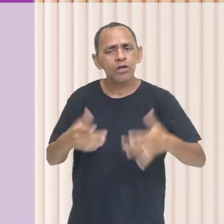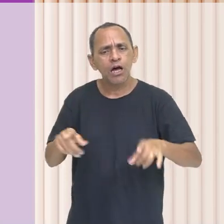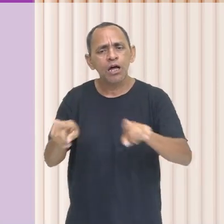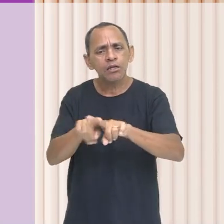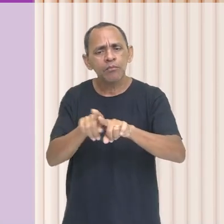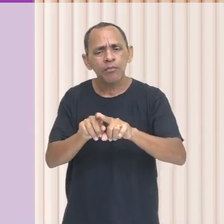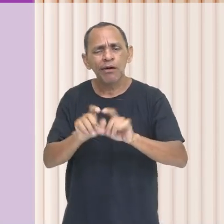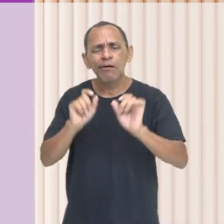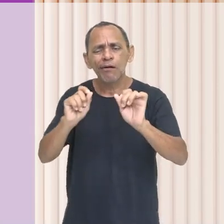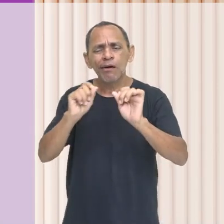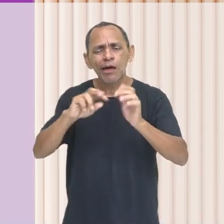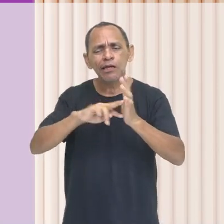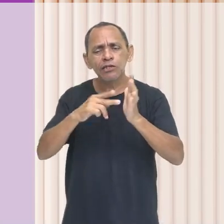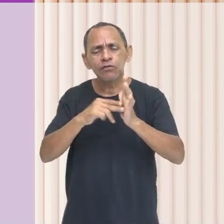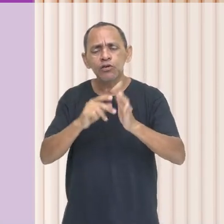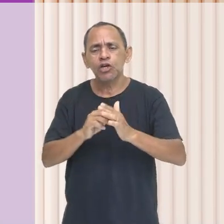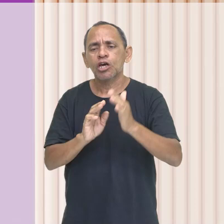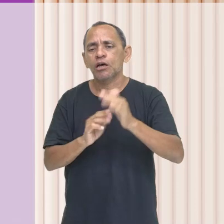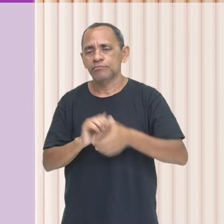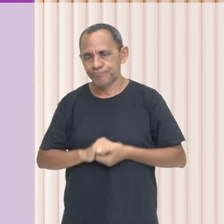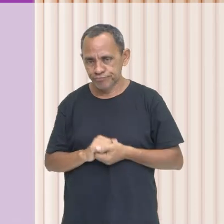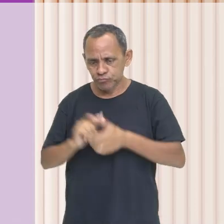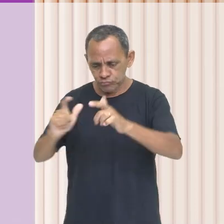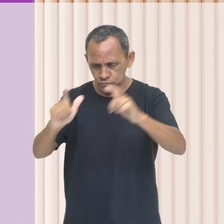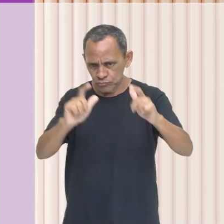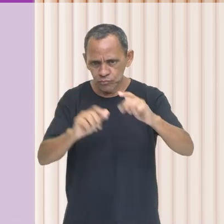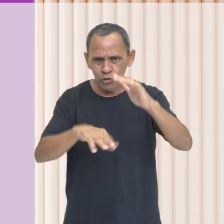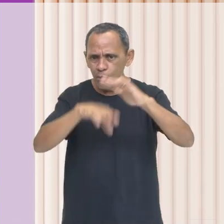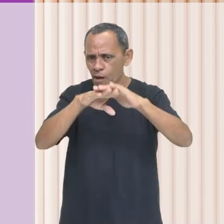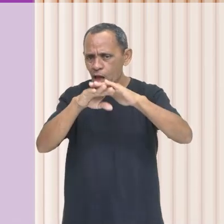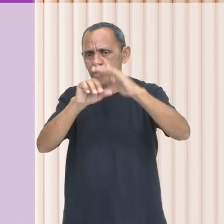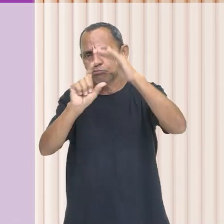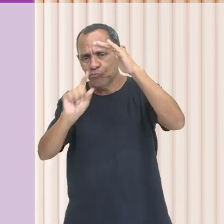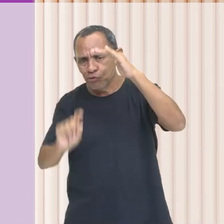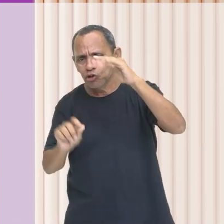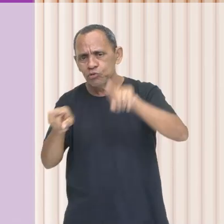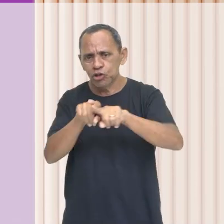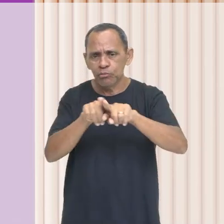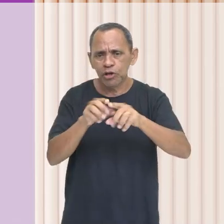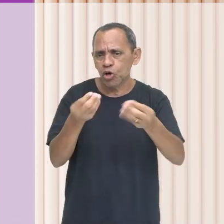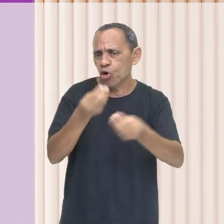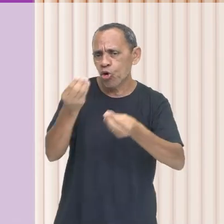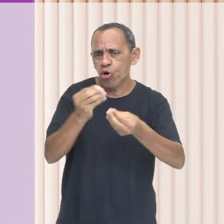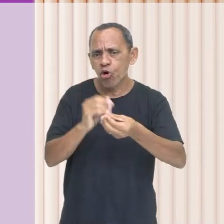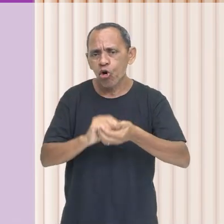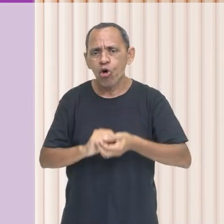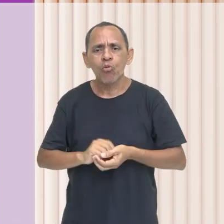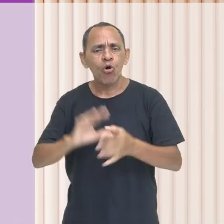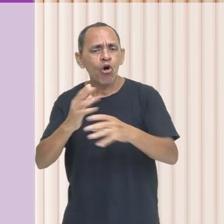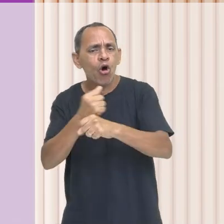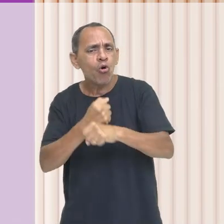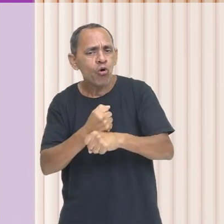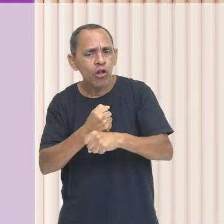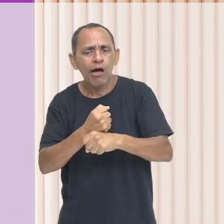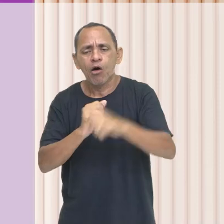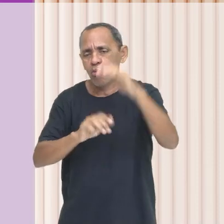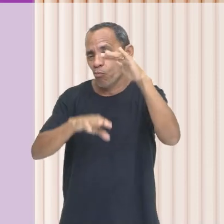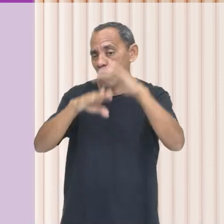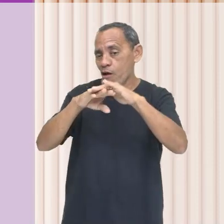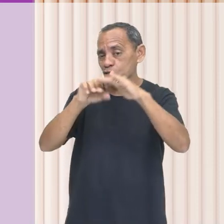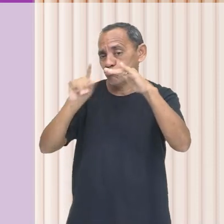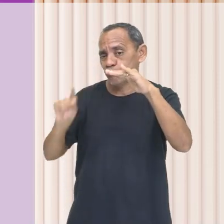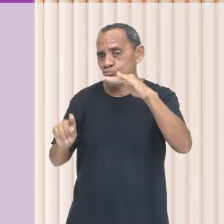mínimo, e como nós calculamos as coordenadas desse ponto, que nós chamamos ponto máximo ou ponto